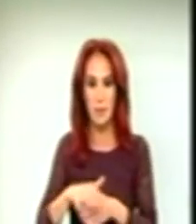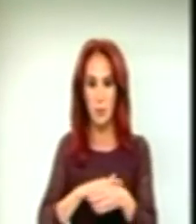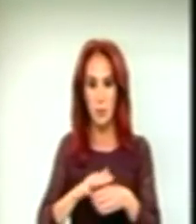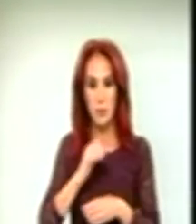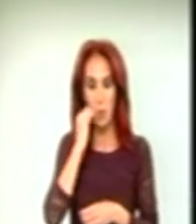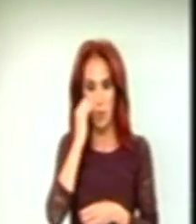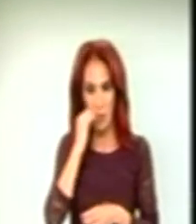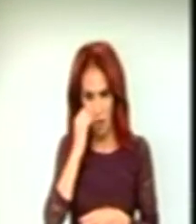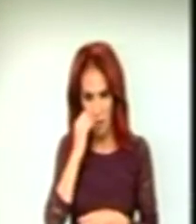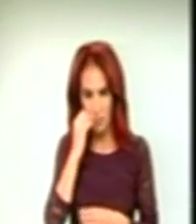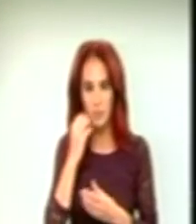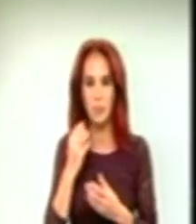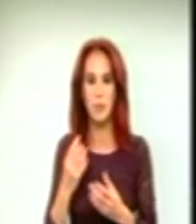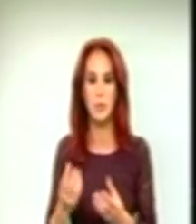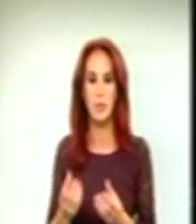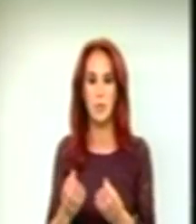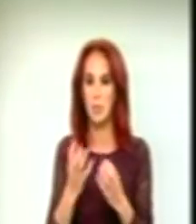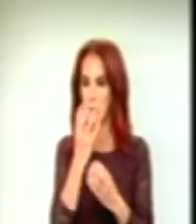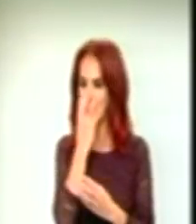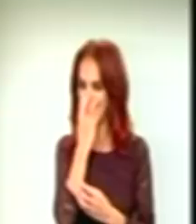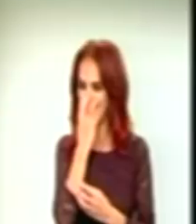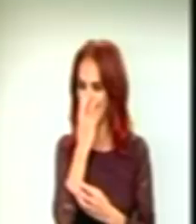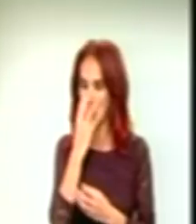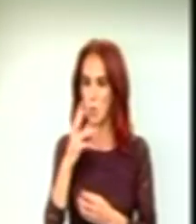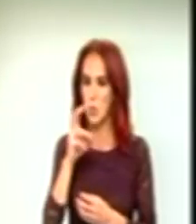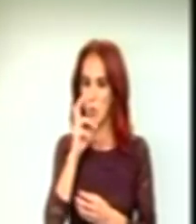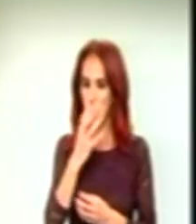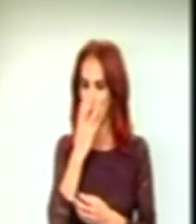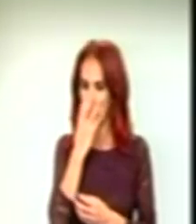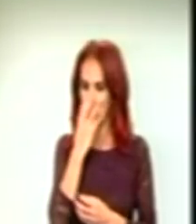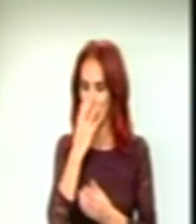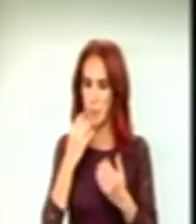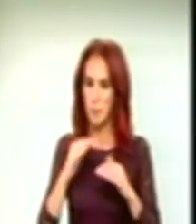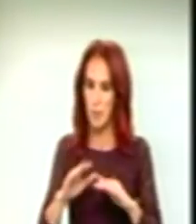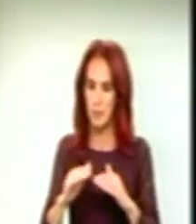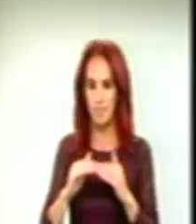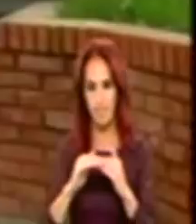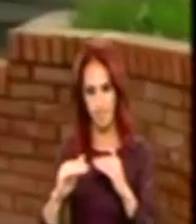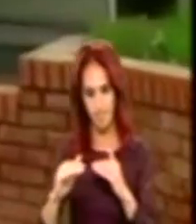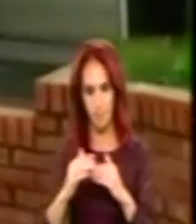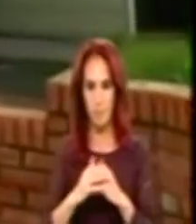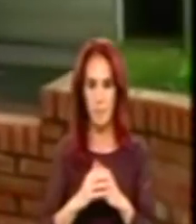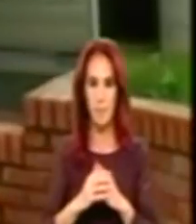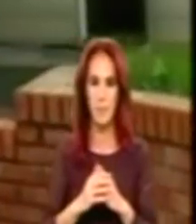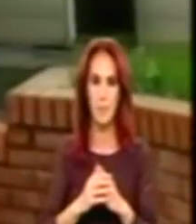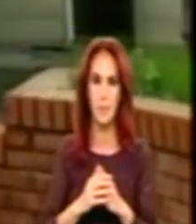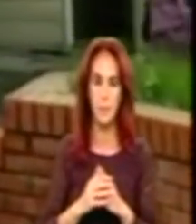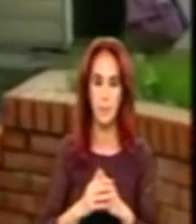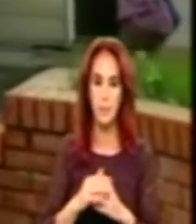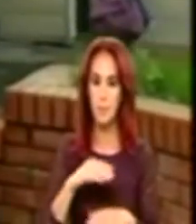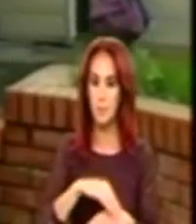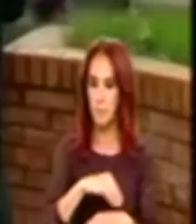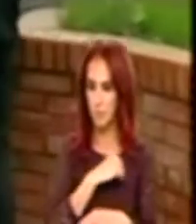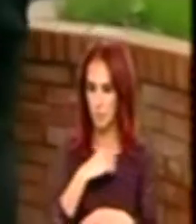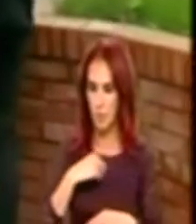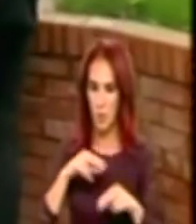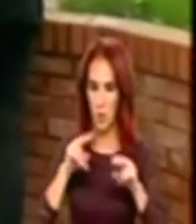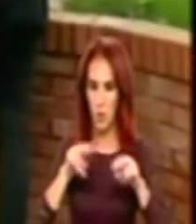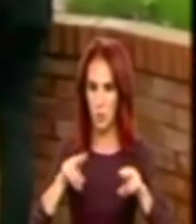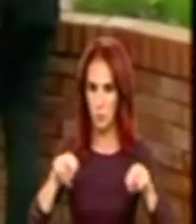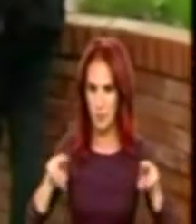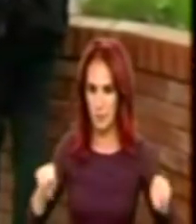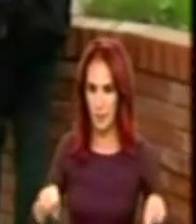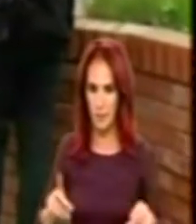alguém, nomeadamente pessoas importantes como reis. Não vale a pena recuarmos ao tempo do Egito, onde o veneno à base de